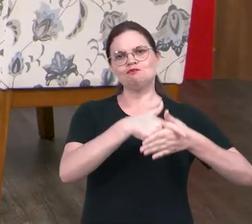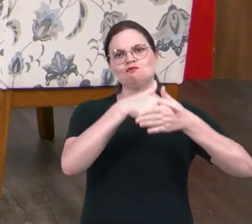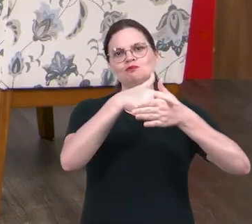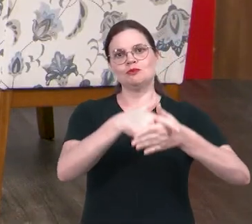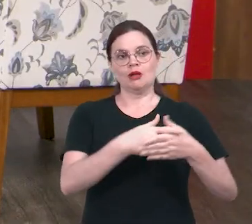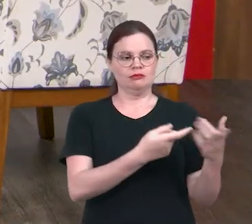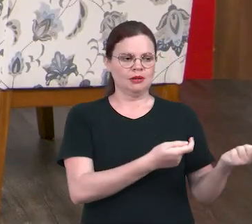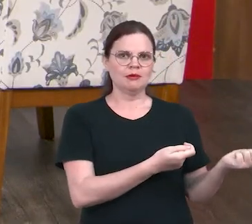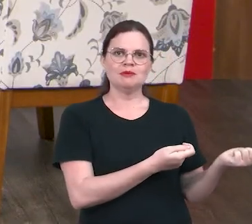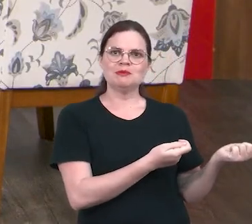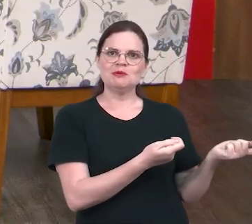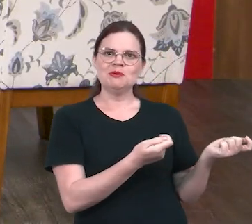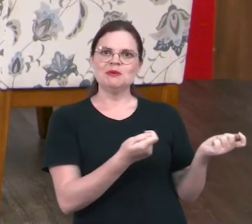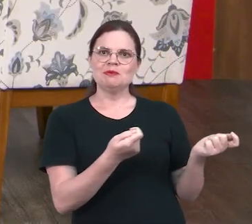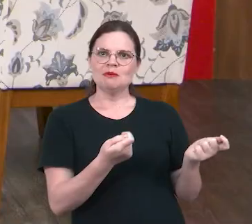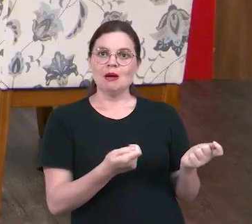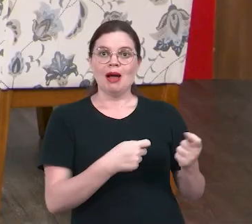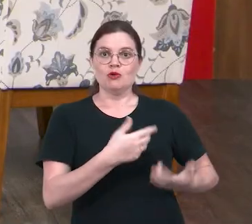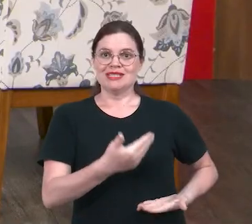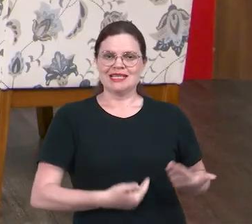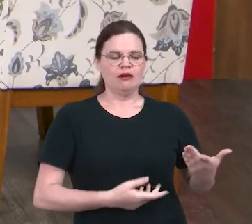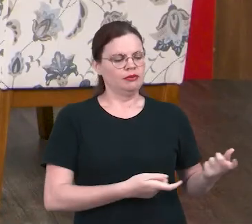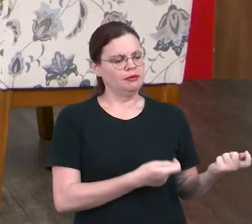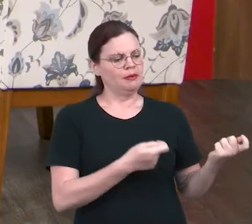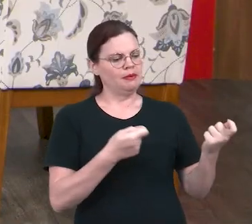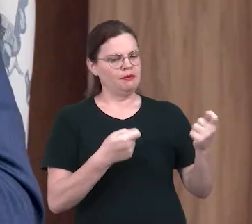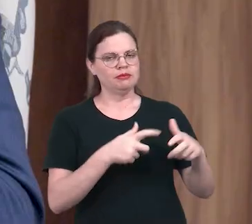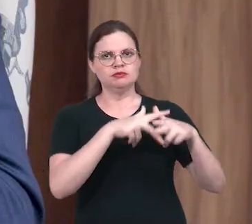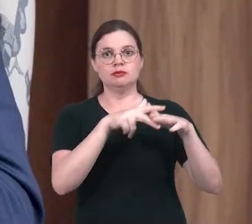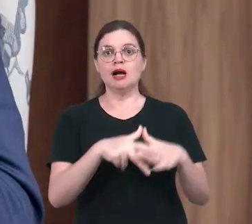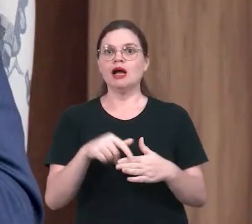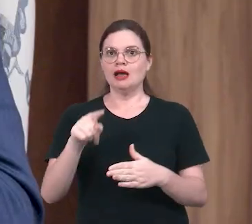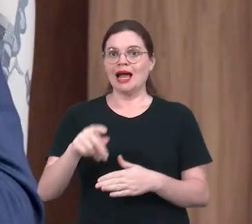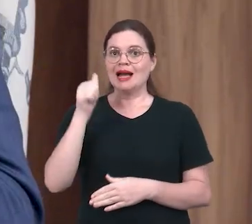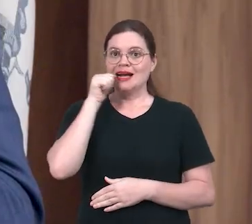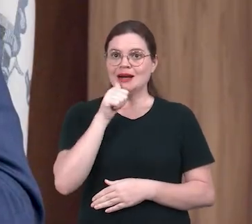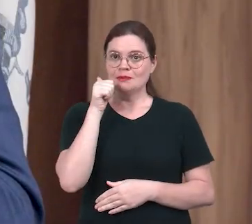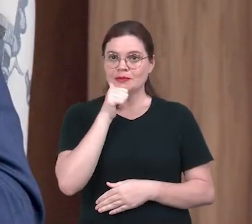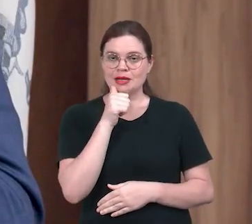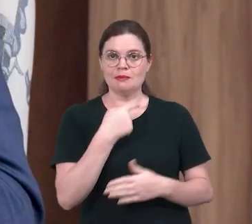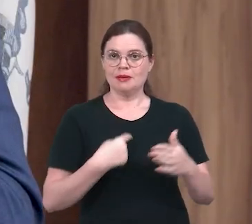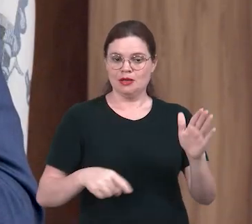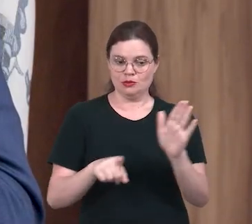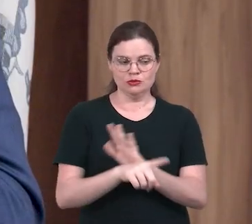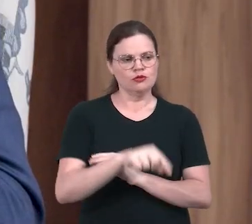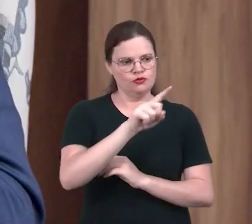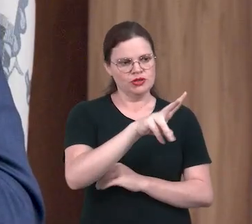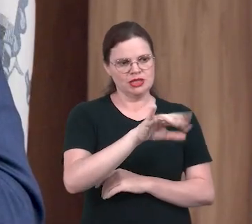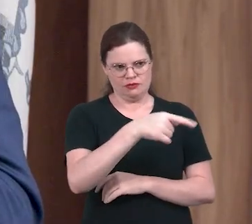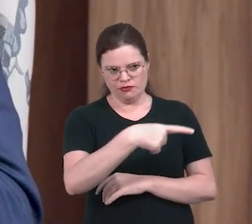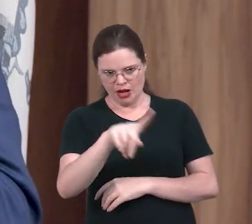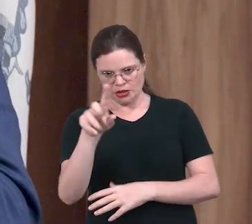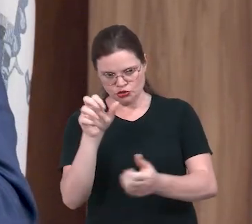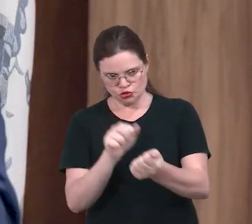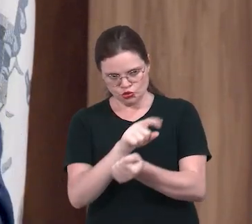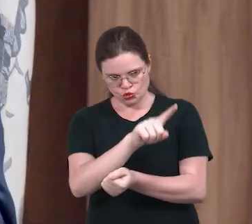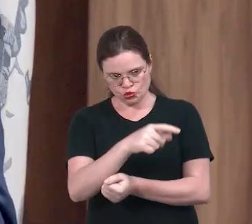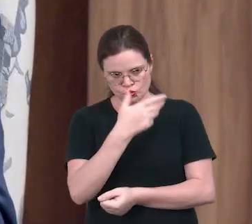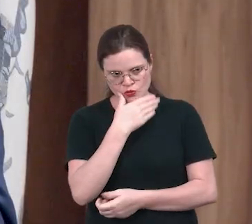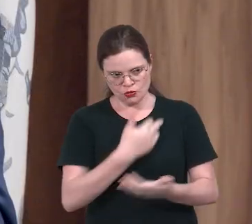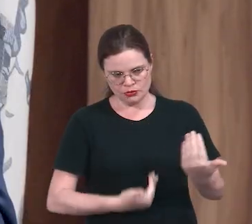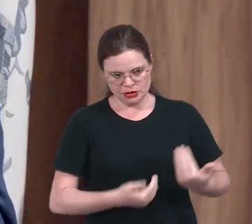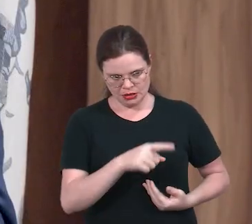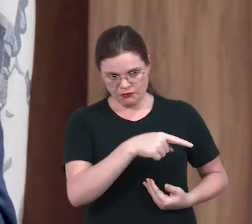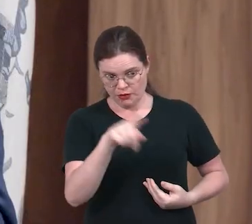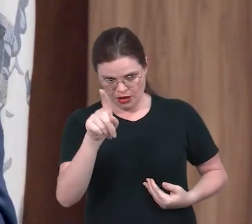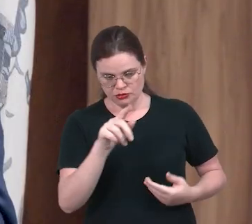ser conduzida também. Isso é um aspecto muito interessante. Irás tu com ele, foi dito a ela, né? Quando ele vai dizer